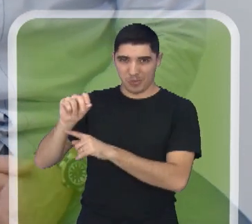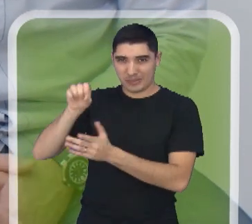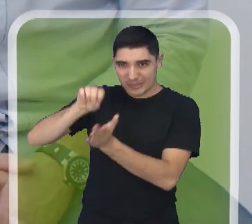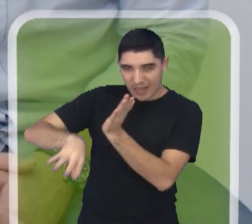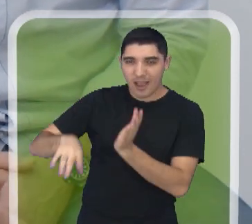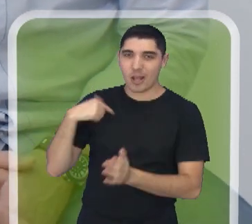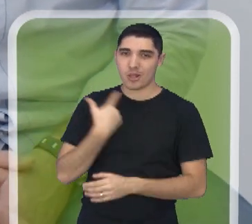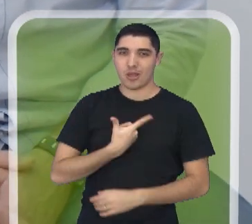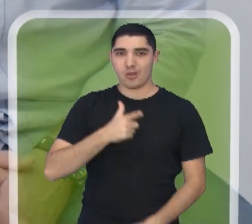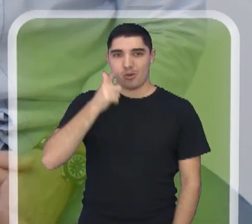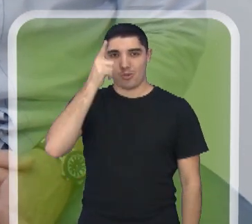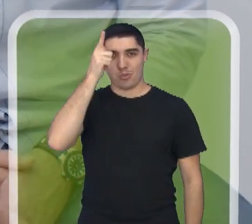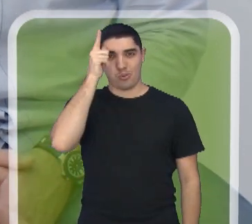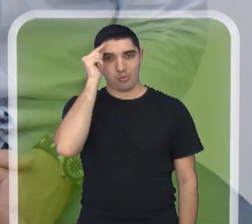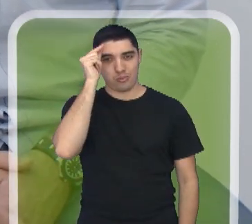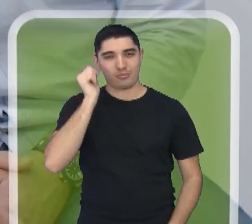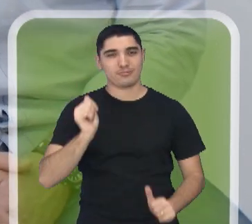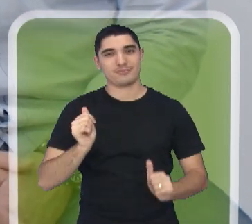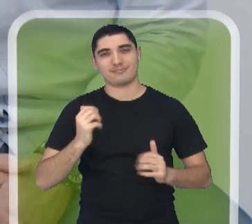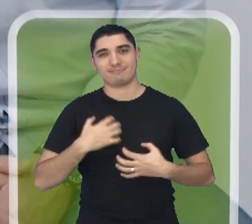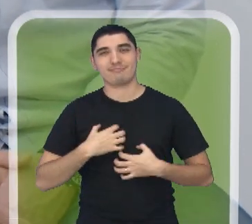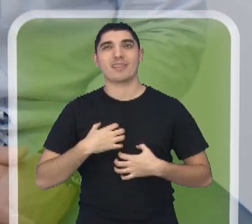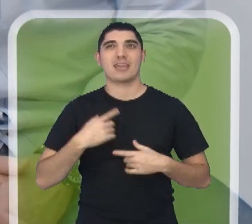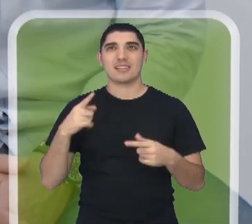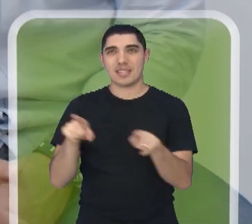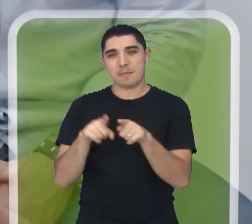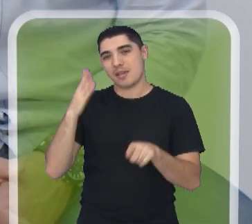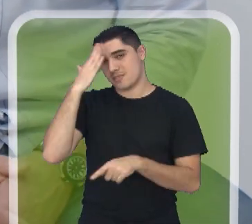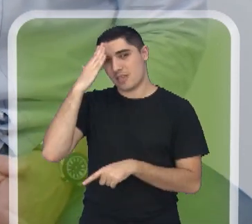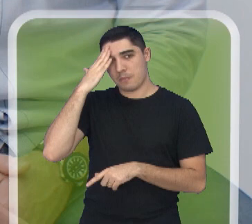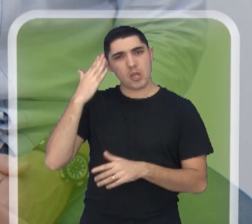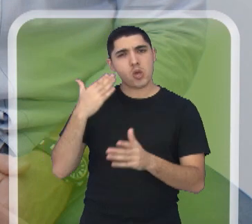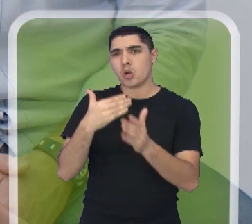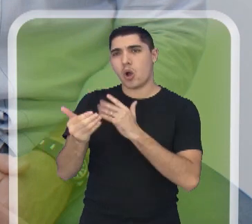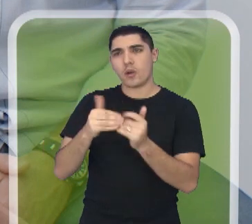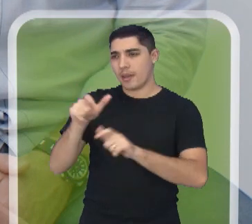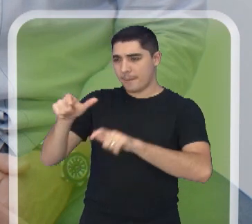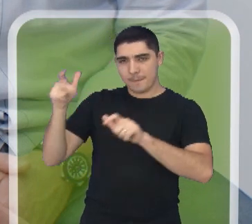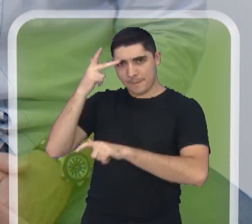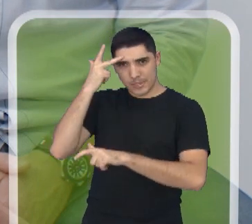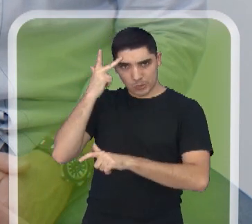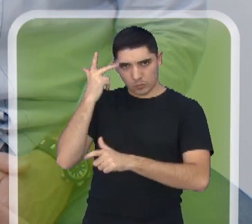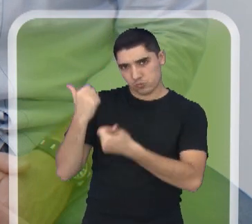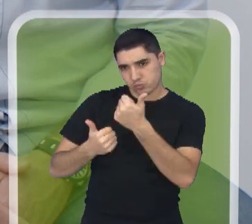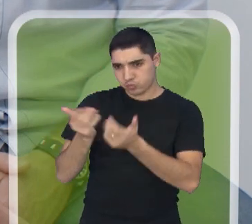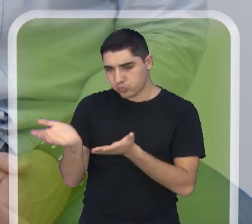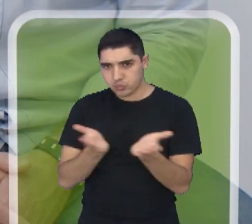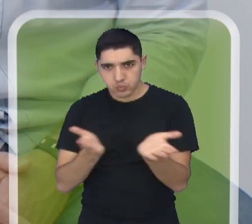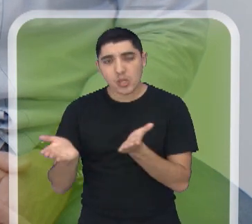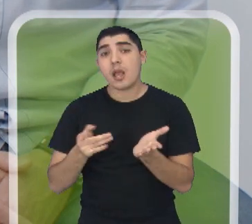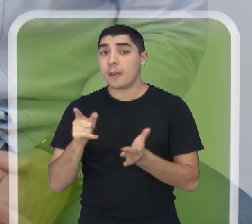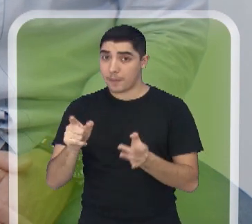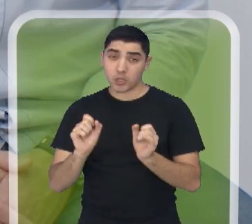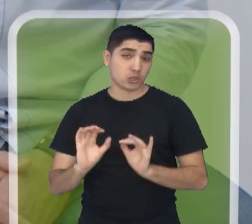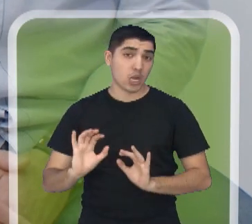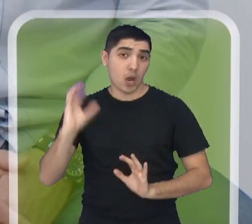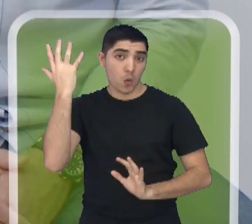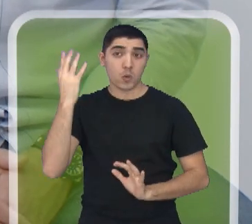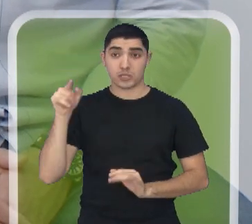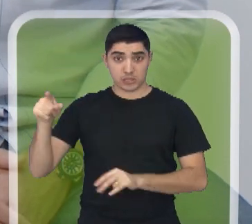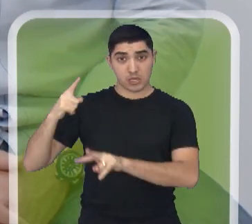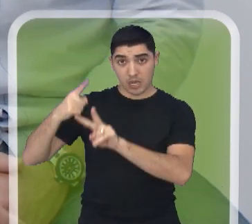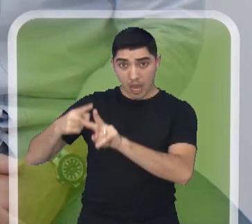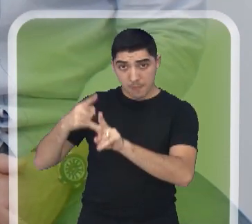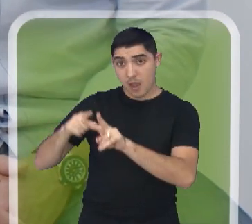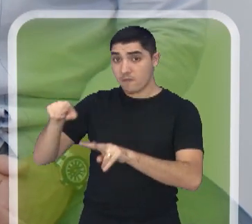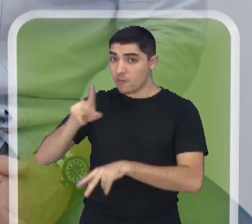que qualquer jogador que entraria ali também poderia causar um impacto, né? O time deles é